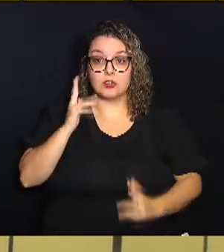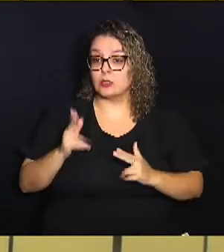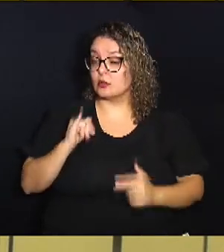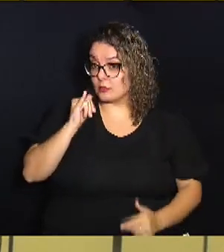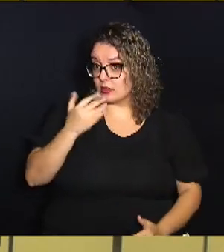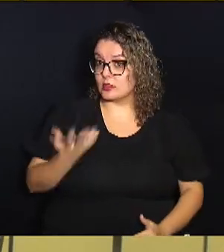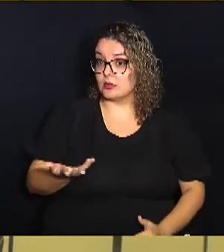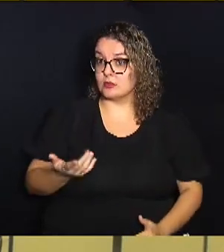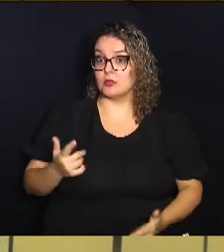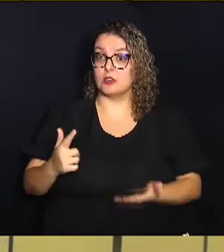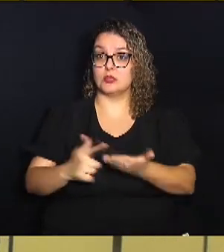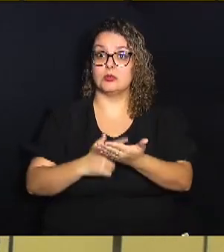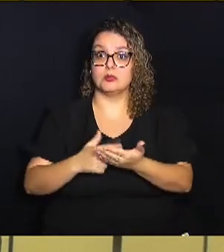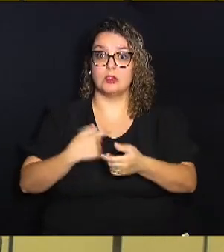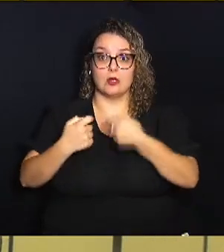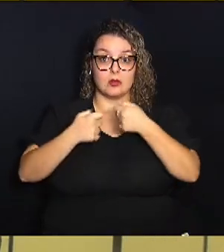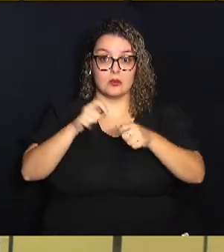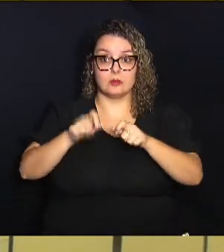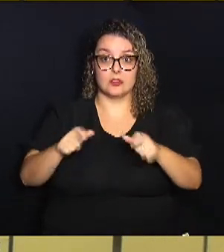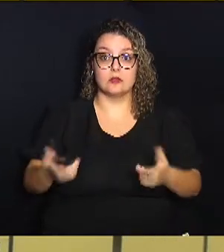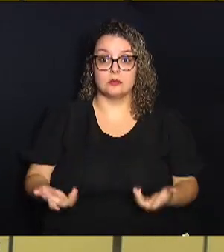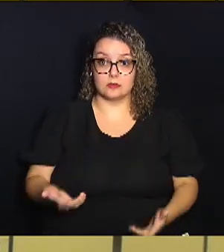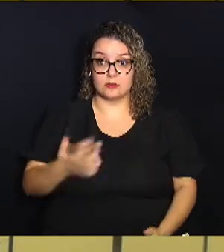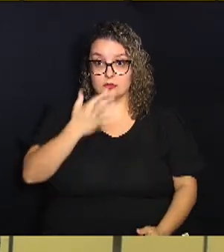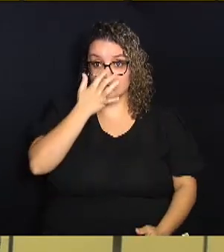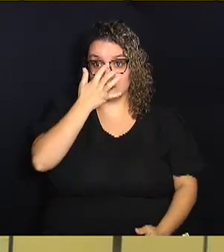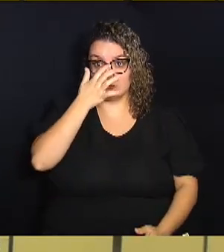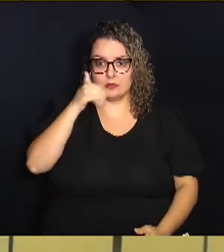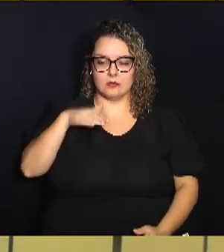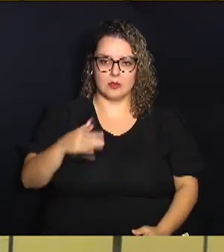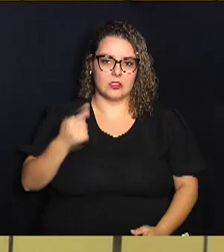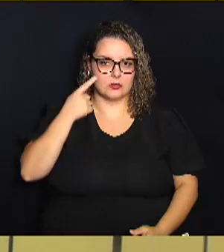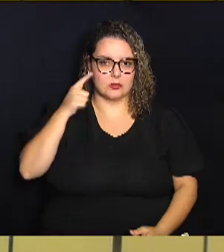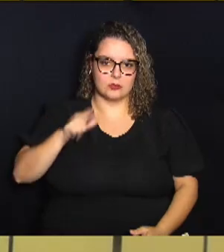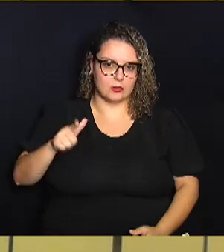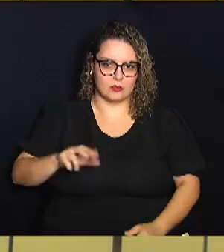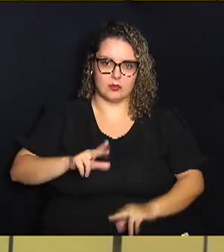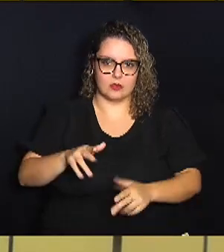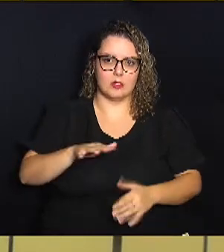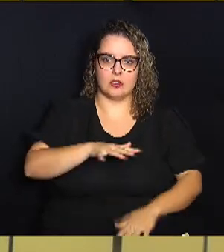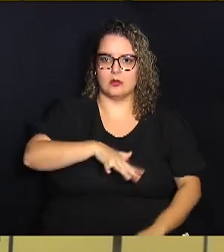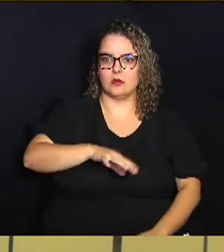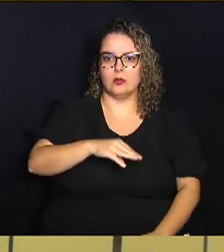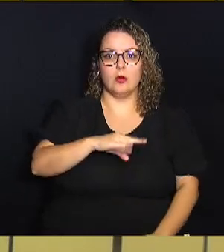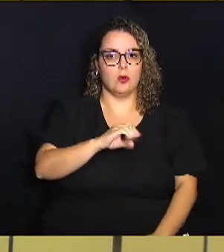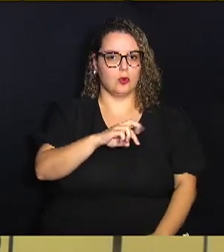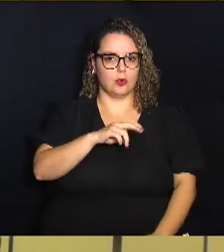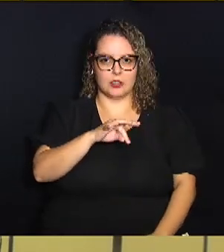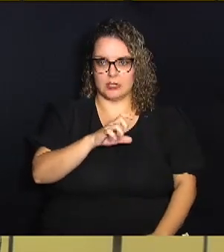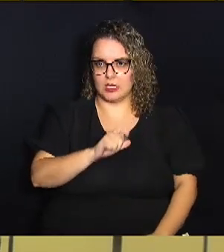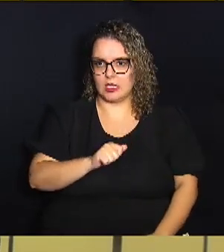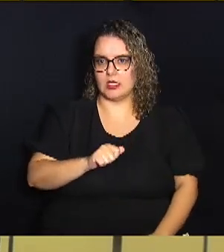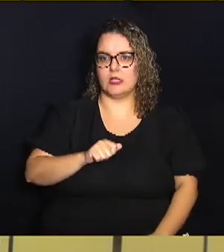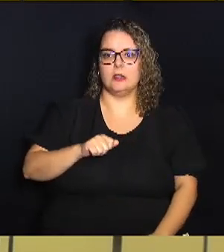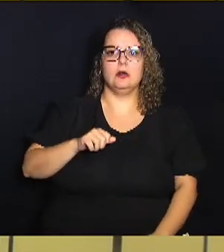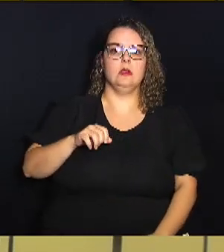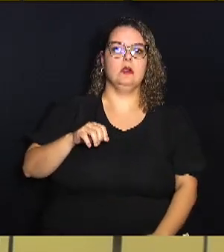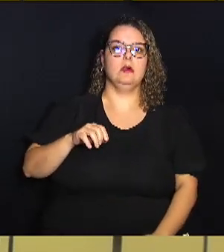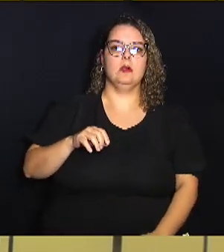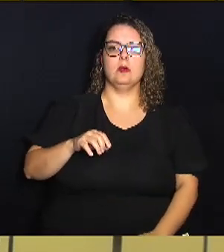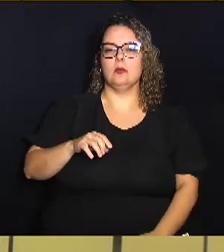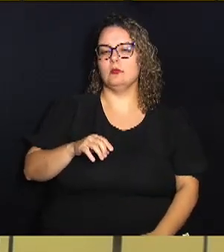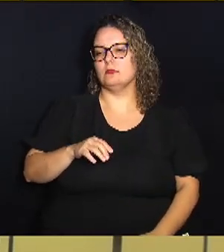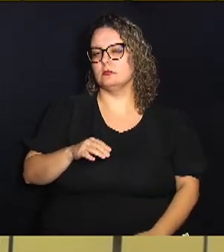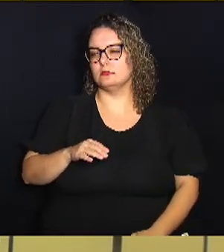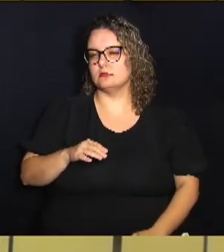em relação ao livro, eu entrevistei pessoas que foram além do óbvio em diversas áreas, né? Mário Sérgio Cortella, Rubem Alves, que já nos deixou,